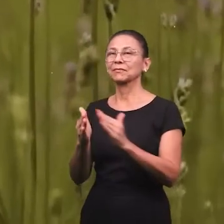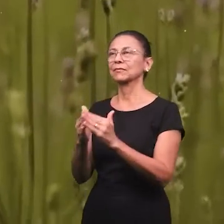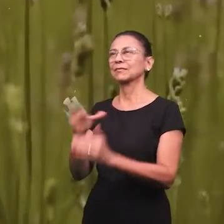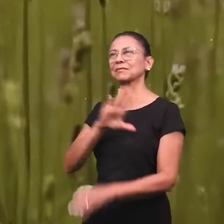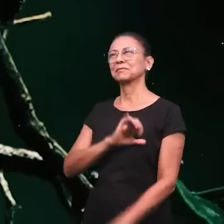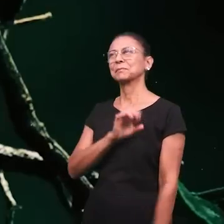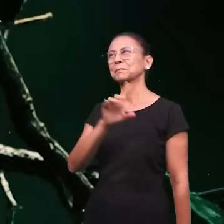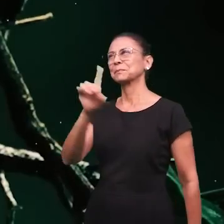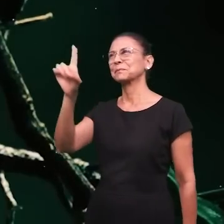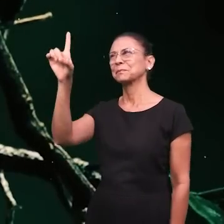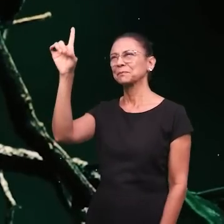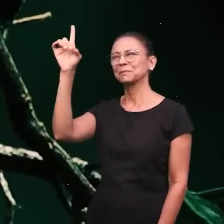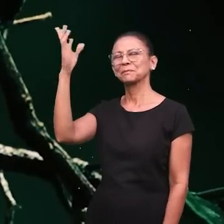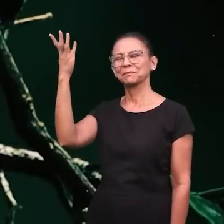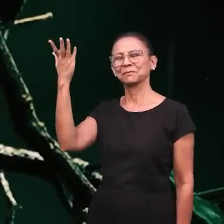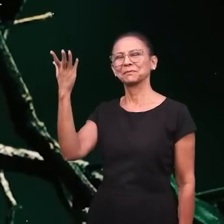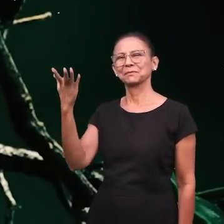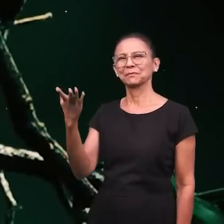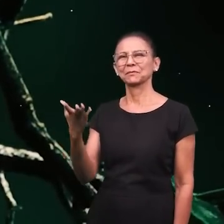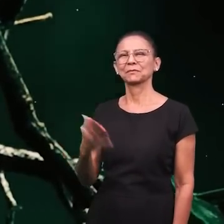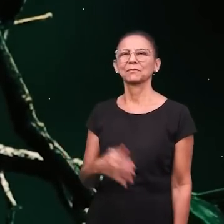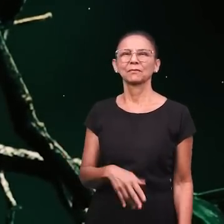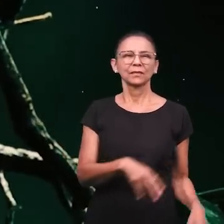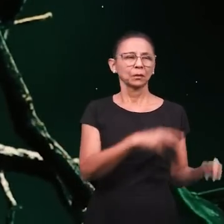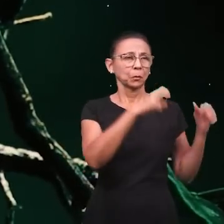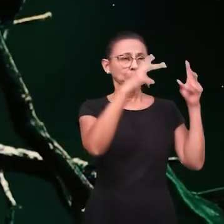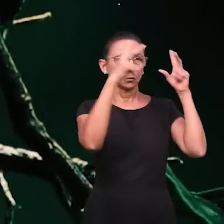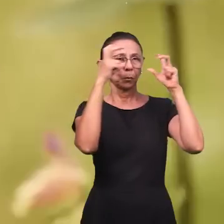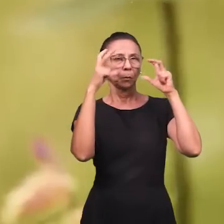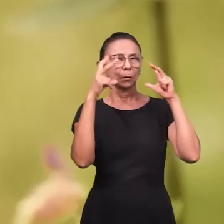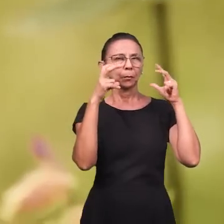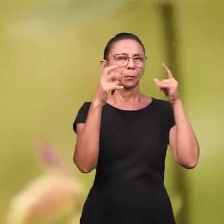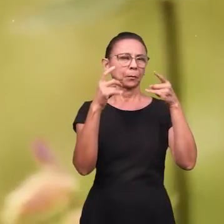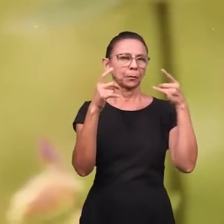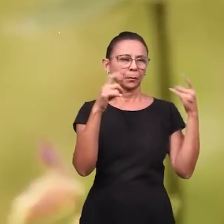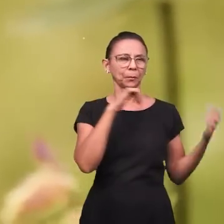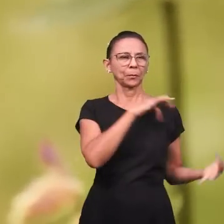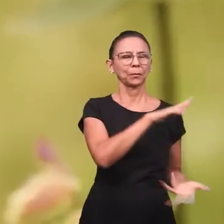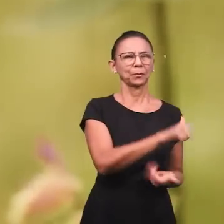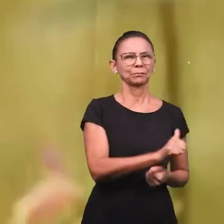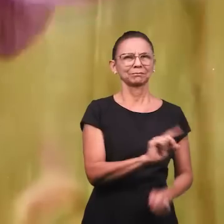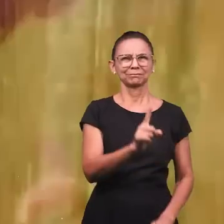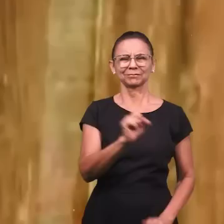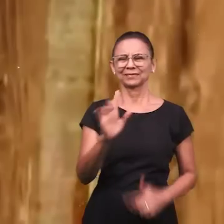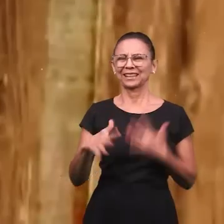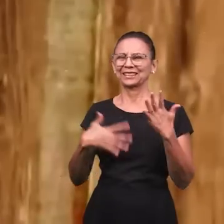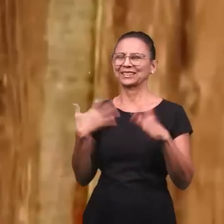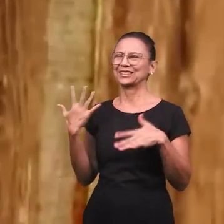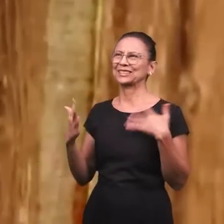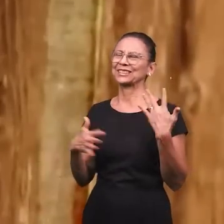circunstâncias, só olhe o seu amor. Seu grande amor. Não me guie ao mal estar,